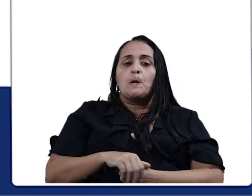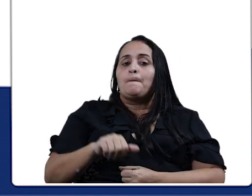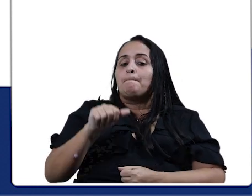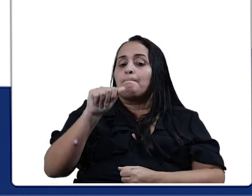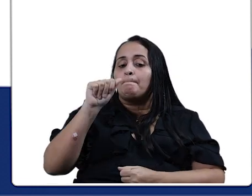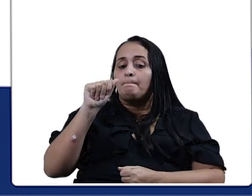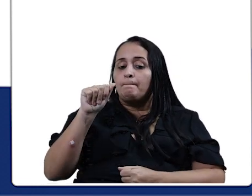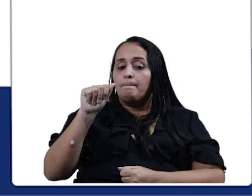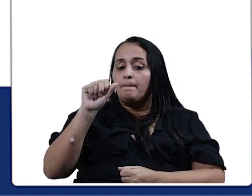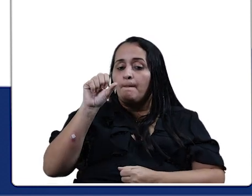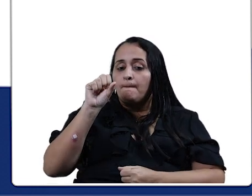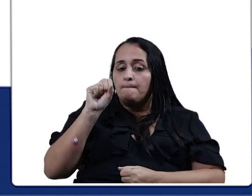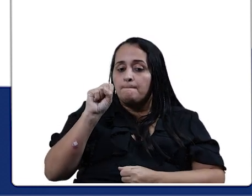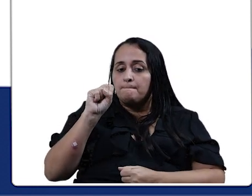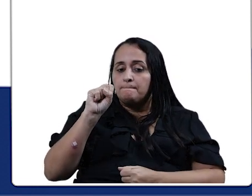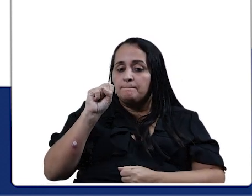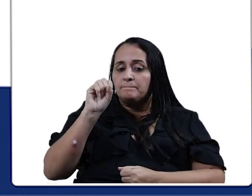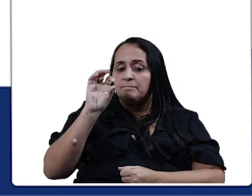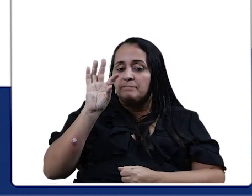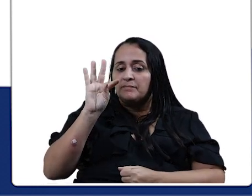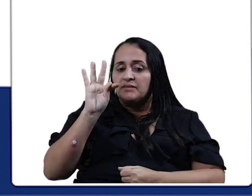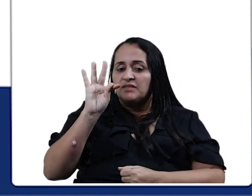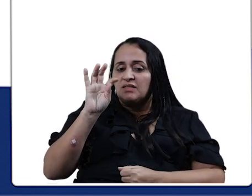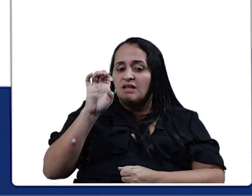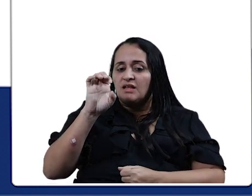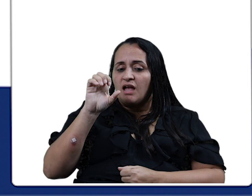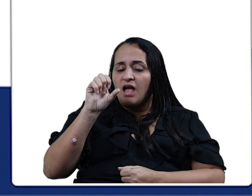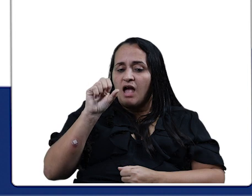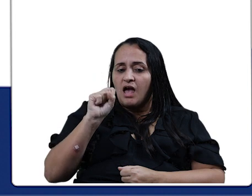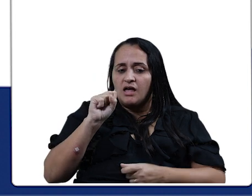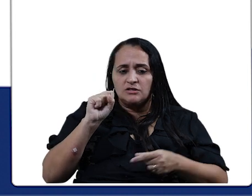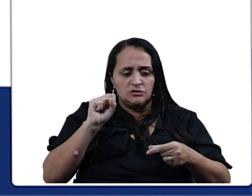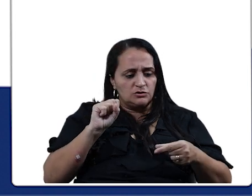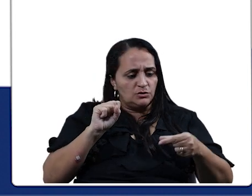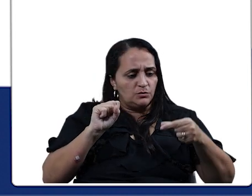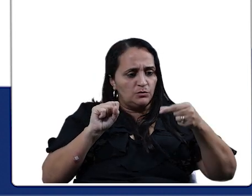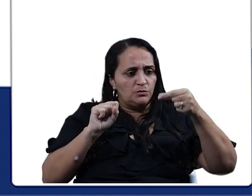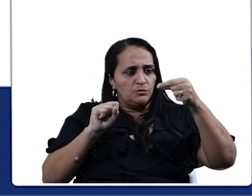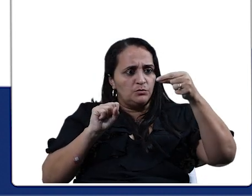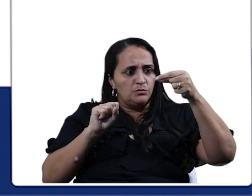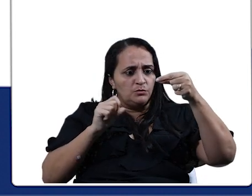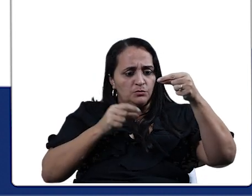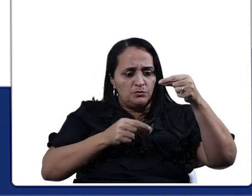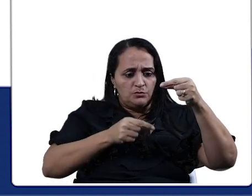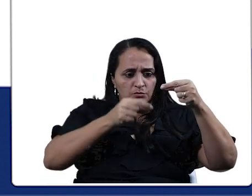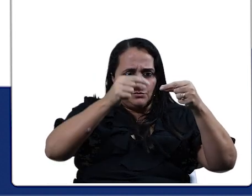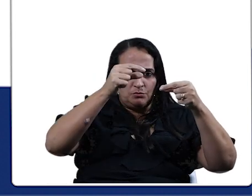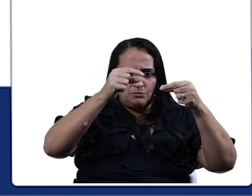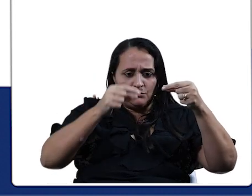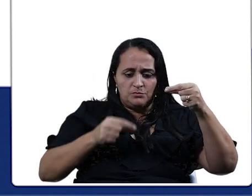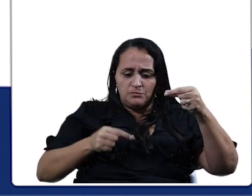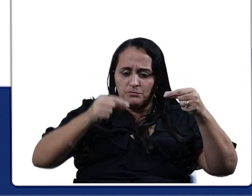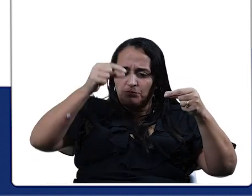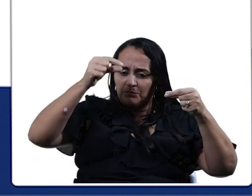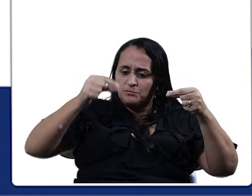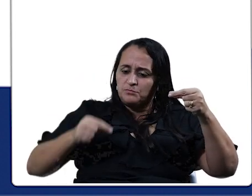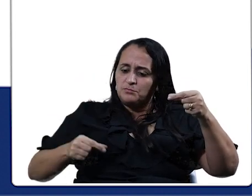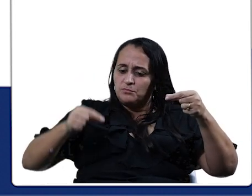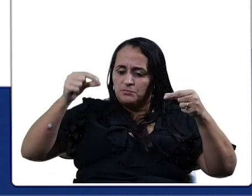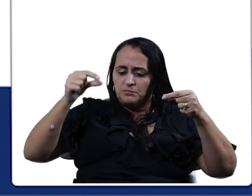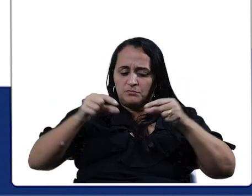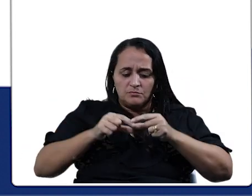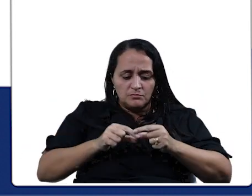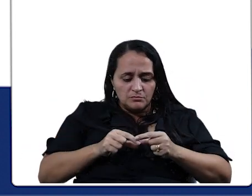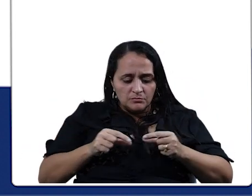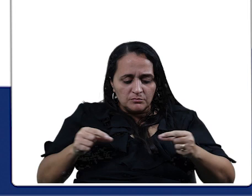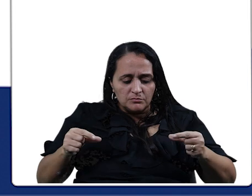hastes, olha o que são hastes. Hastes apoiadas em uma base. Cada